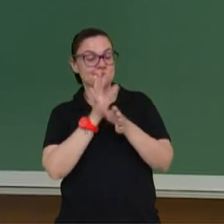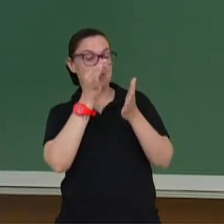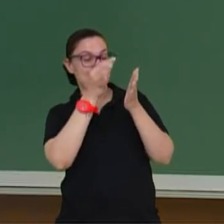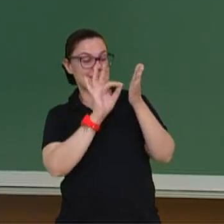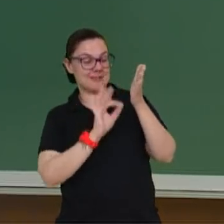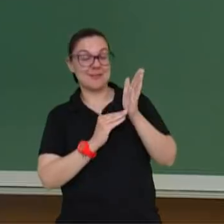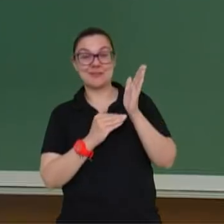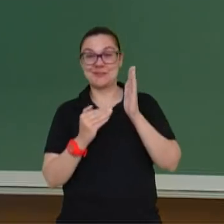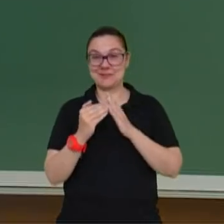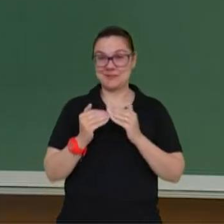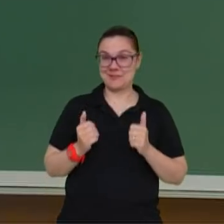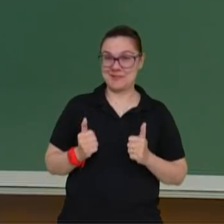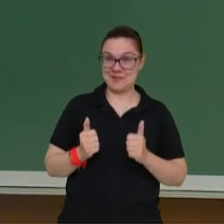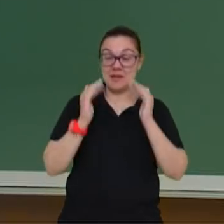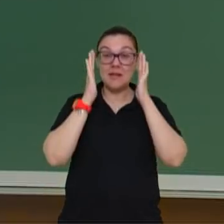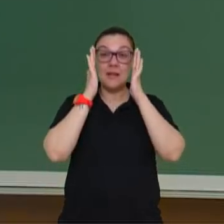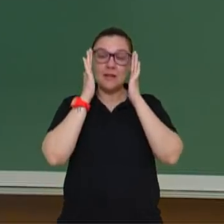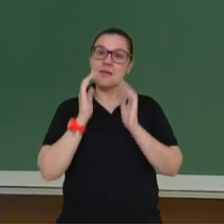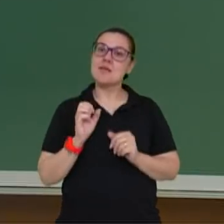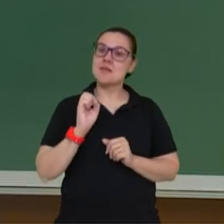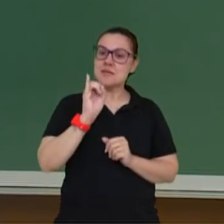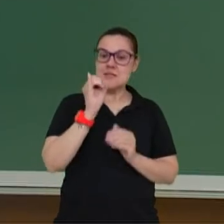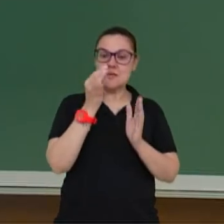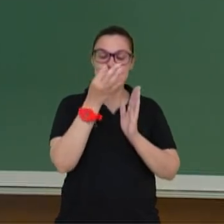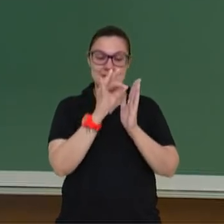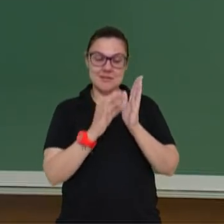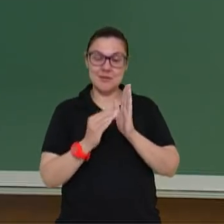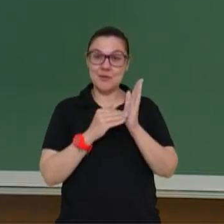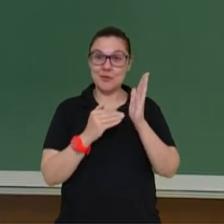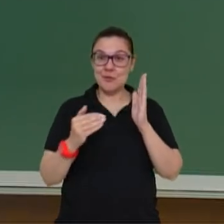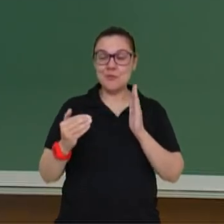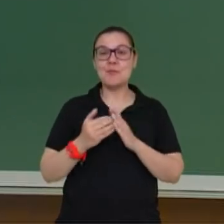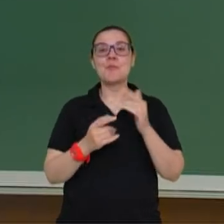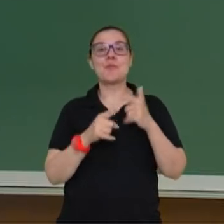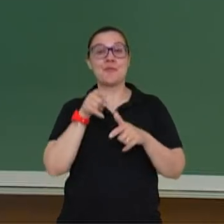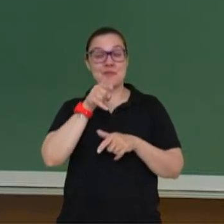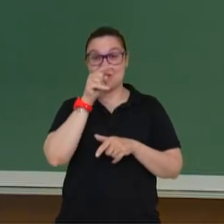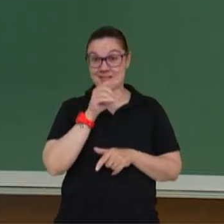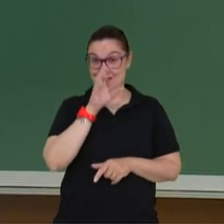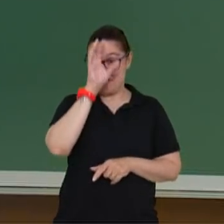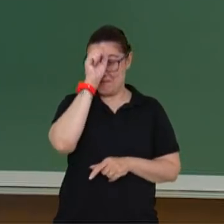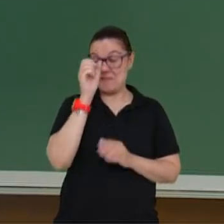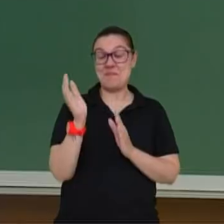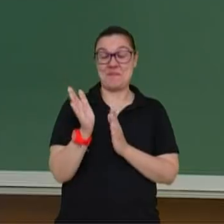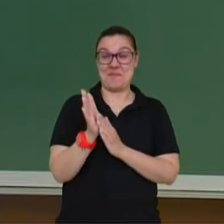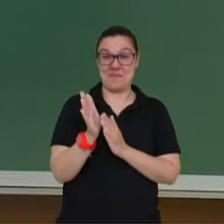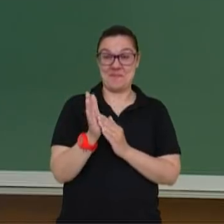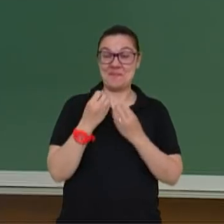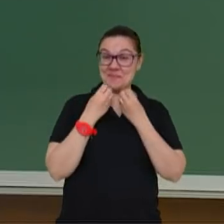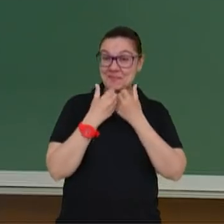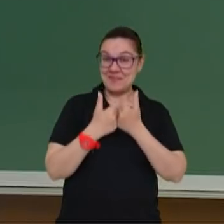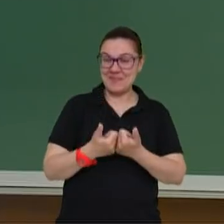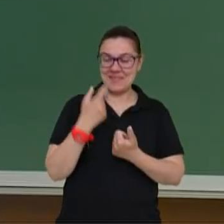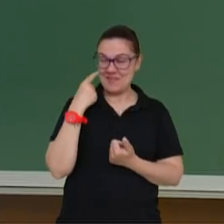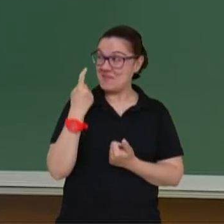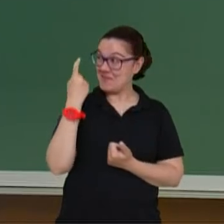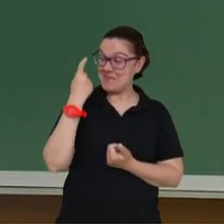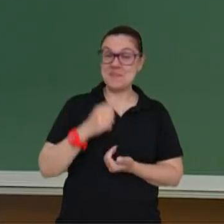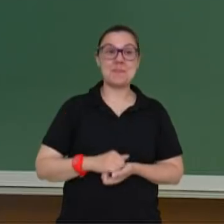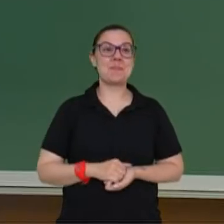essas questões, tá? E se você acertou todas as questões é porque você aprendeu. Tudo bem? Vamos